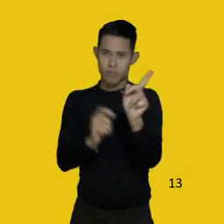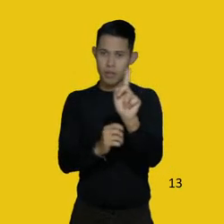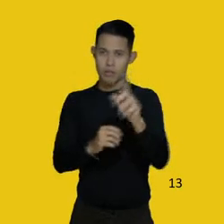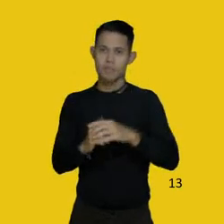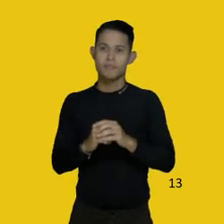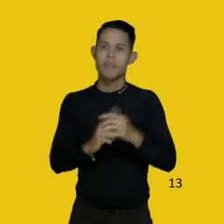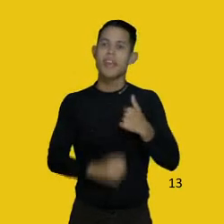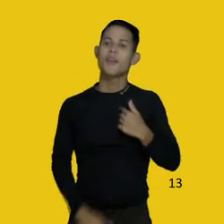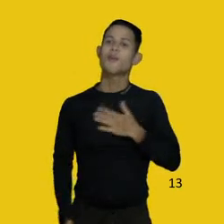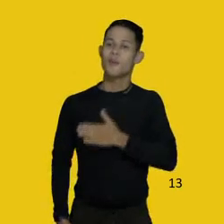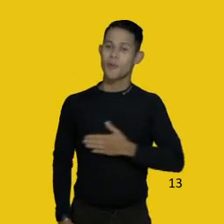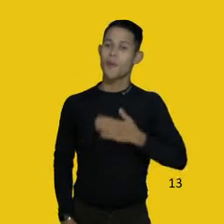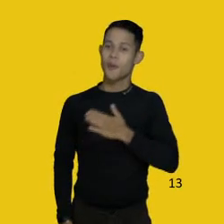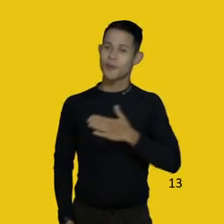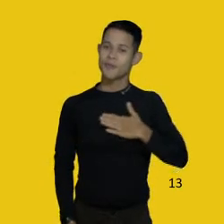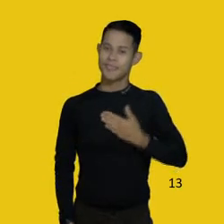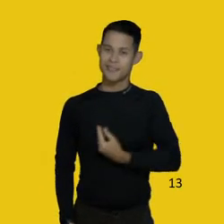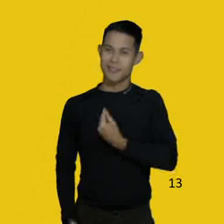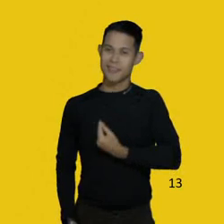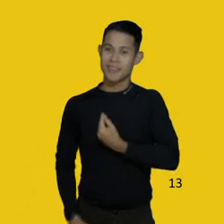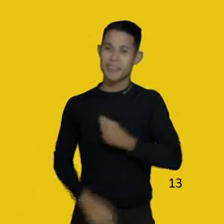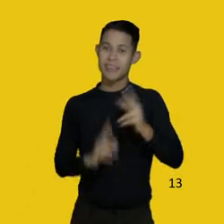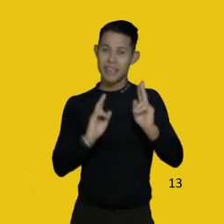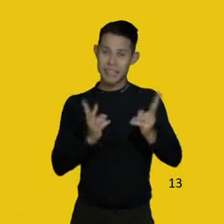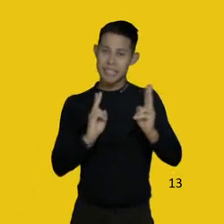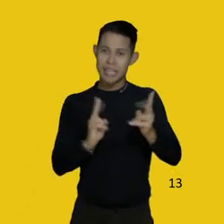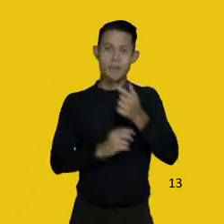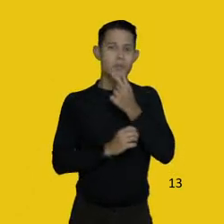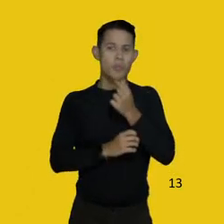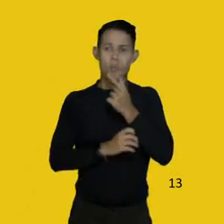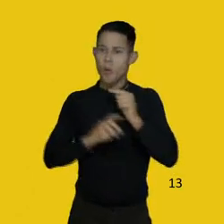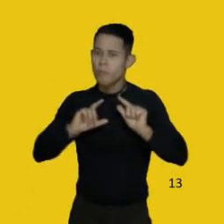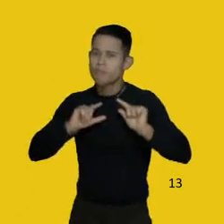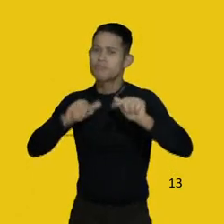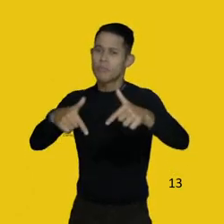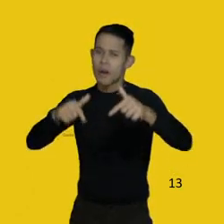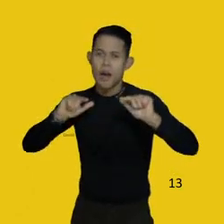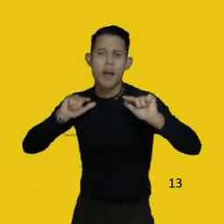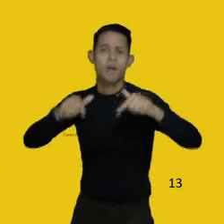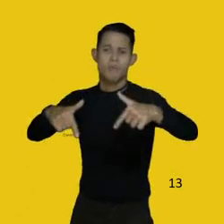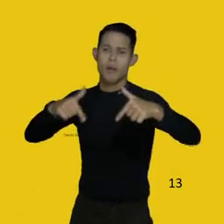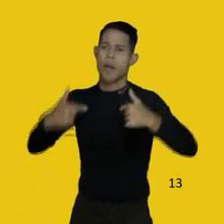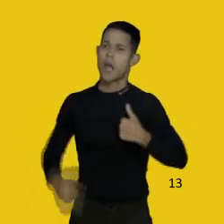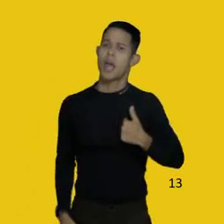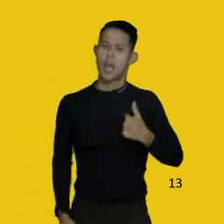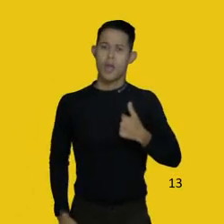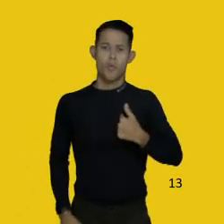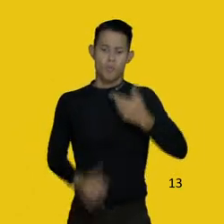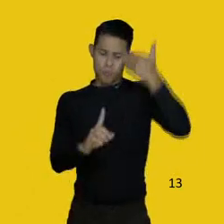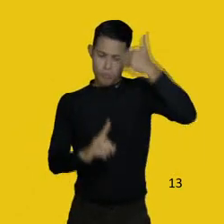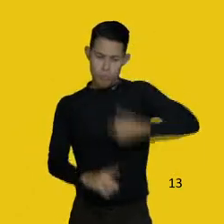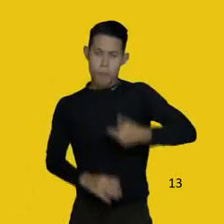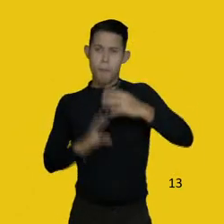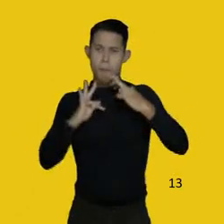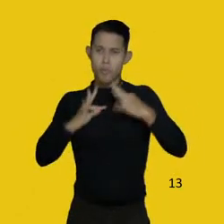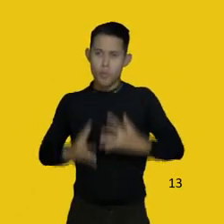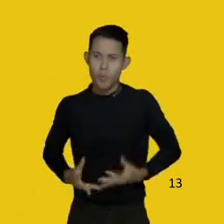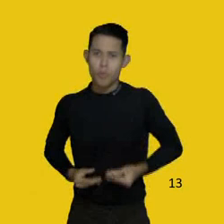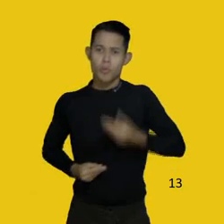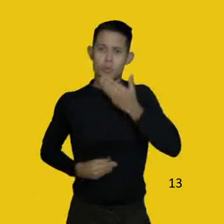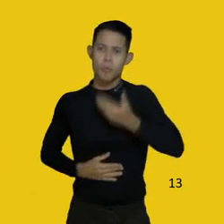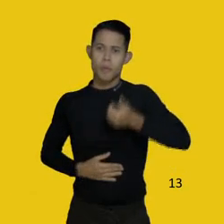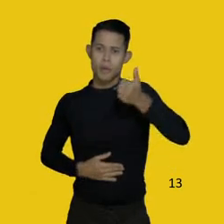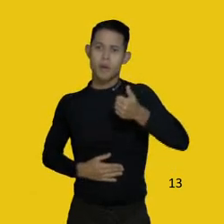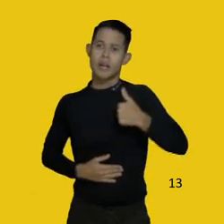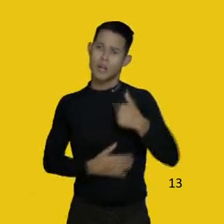que tenho sempre fui um cara Guerreiro busco me destacar no que faço mesmo sabendo que tenho algumas